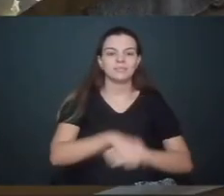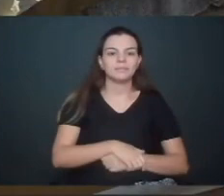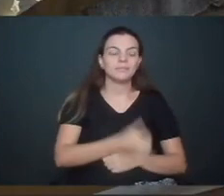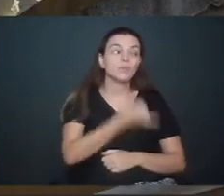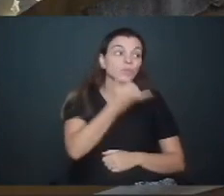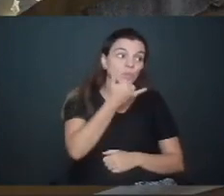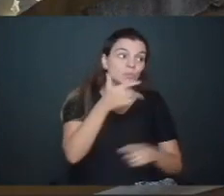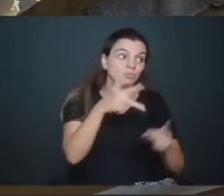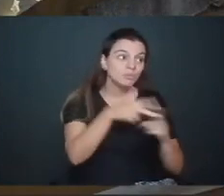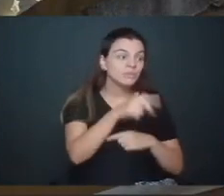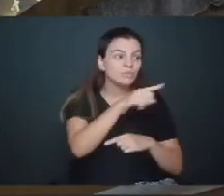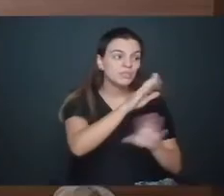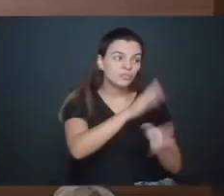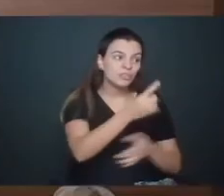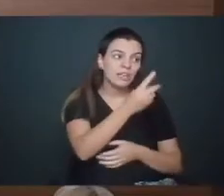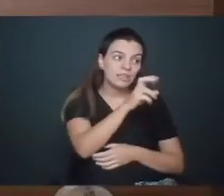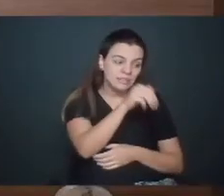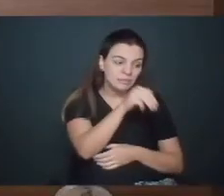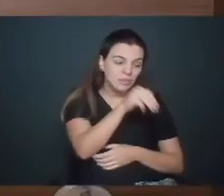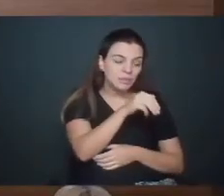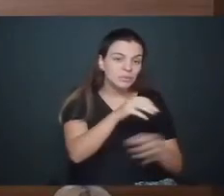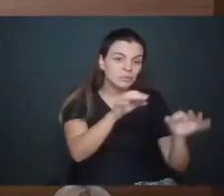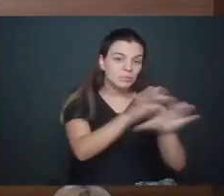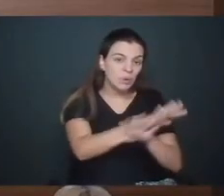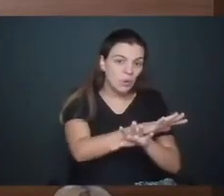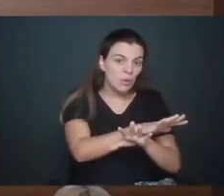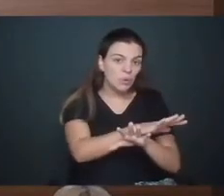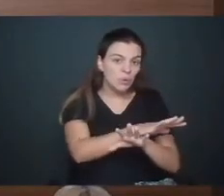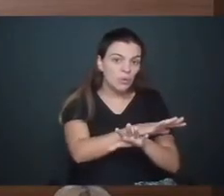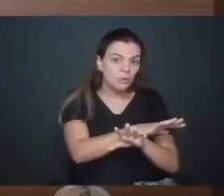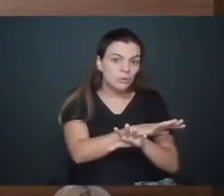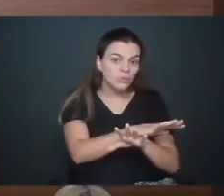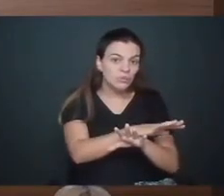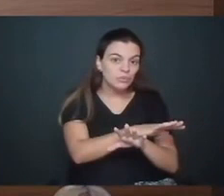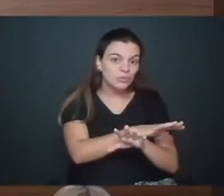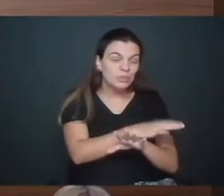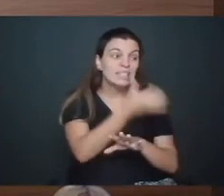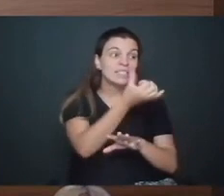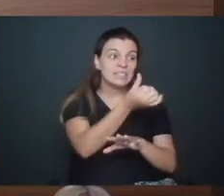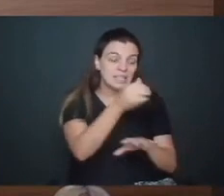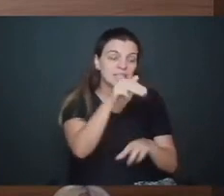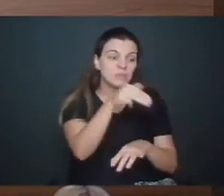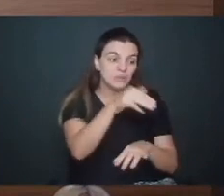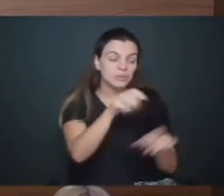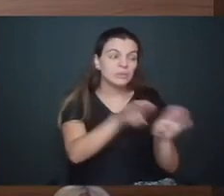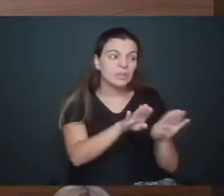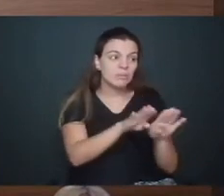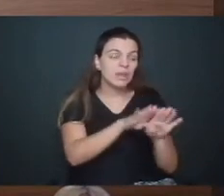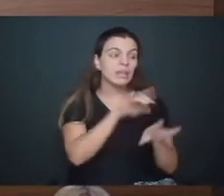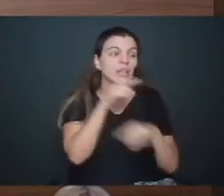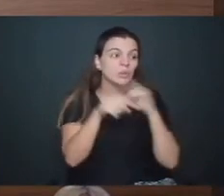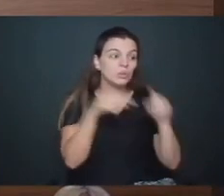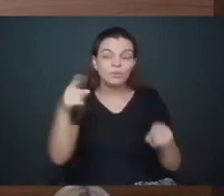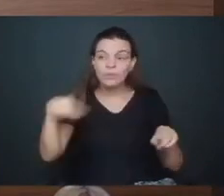O senhor usou os 15 minutos já que era para a sua fala, mas o tempo já de 6 minutos da parte de perguntas. Então, o vereador Hernani